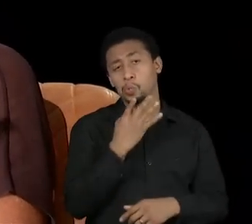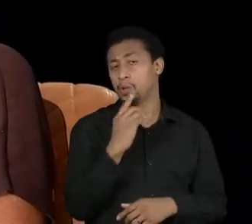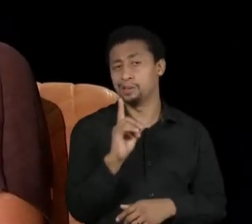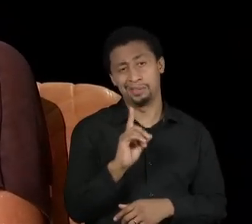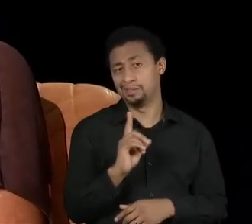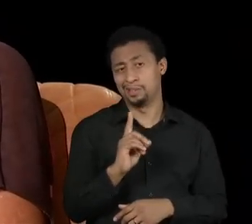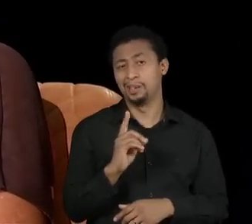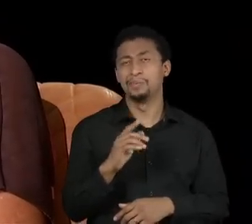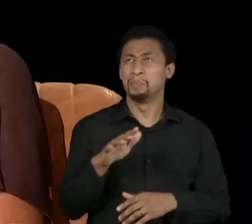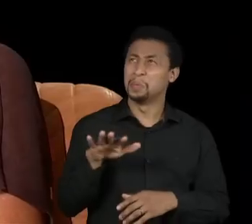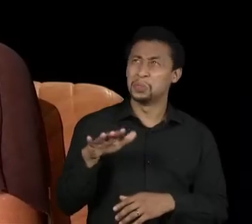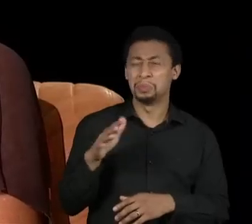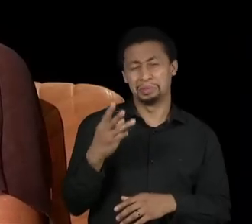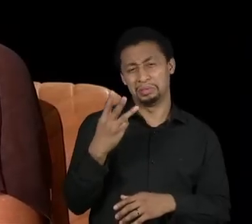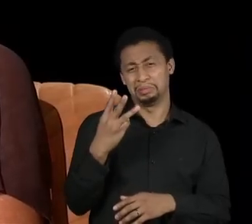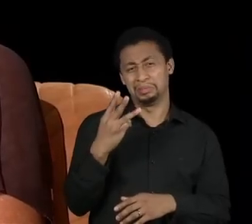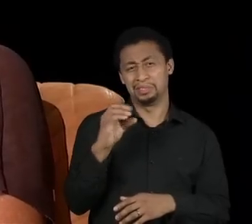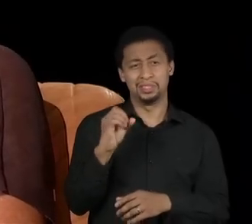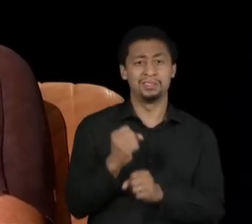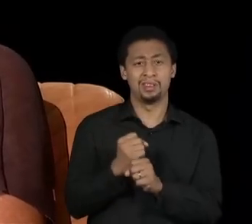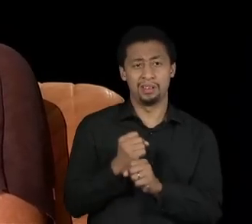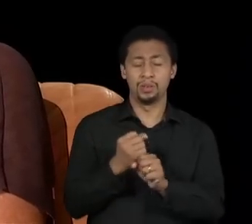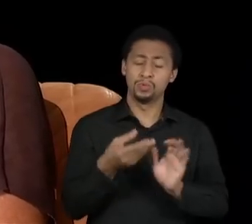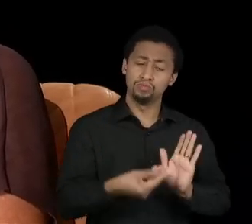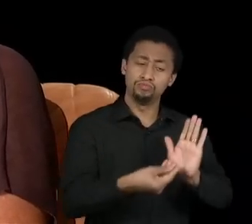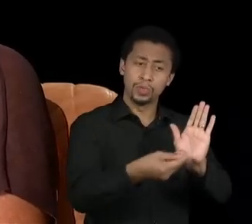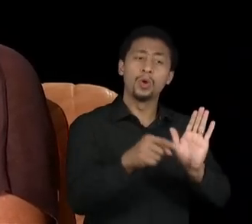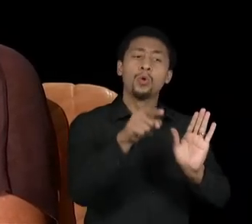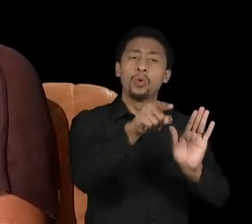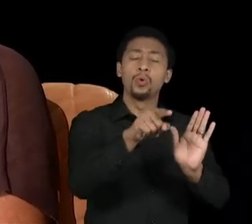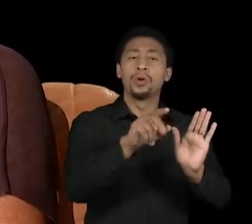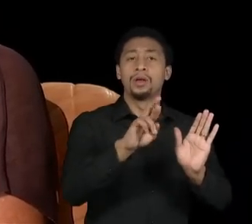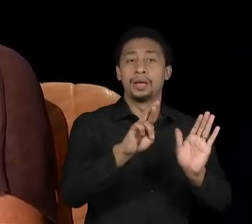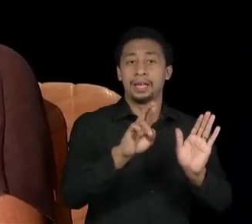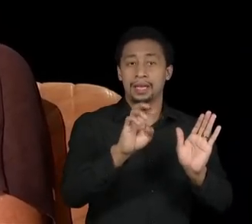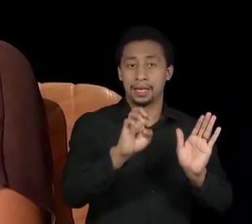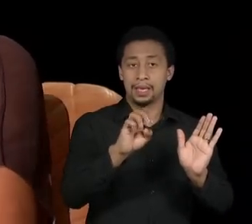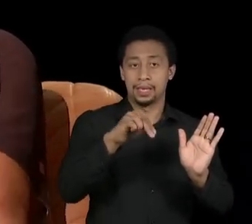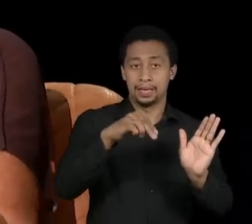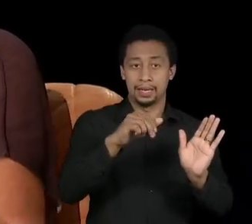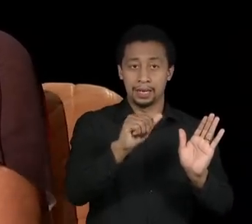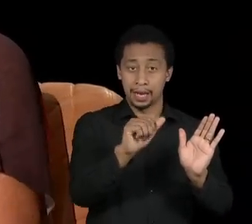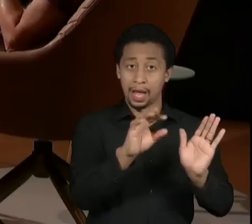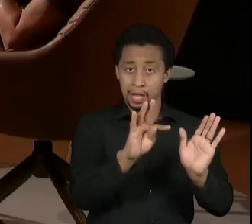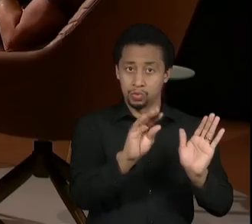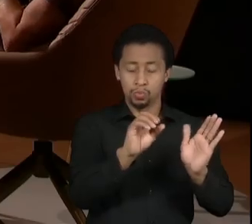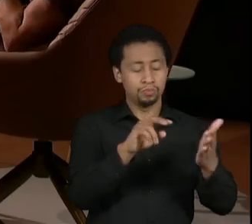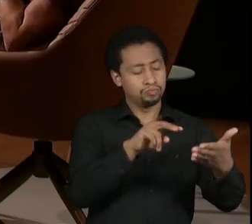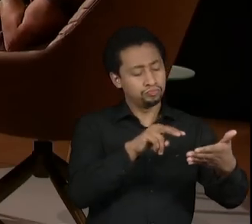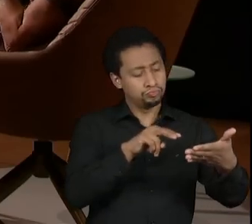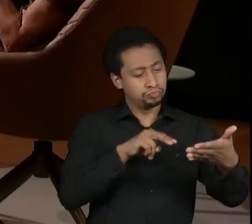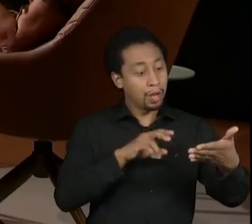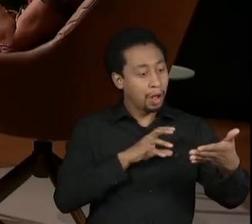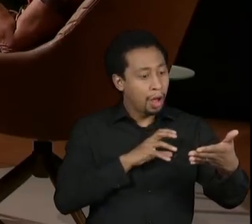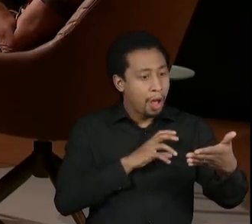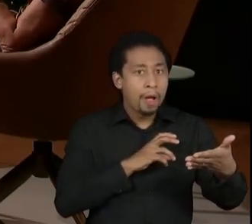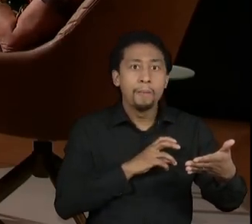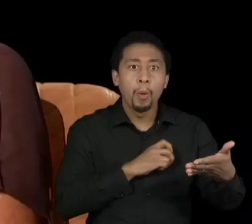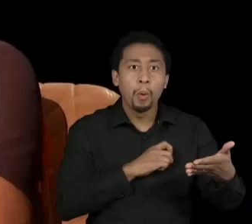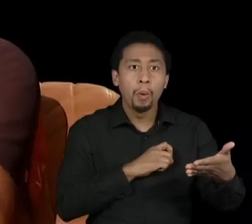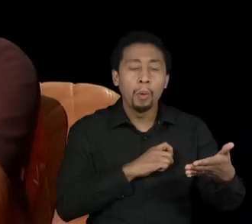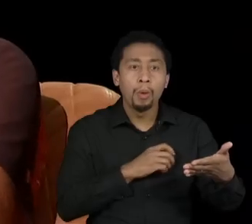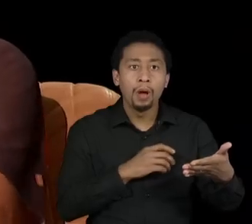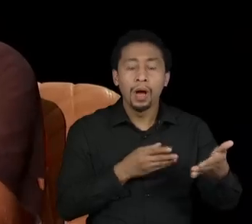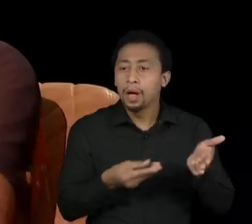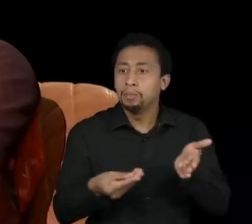anos. E deu para o Renato ler. O Renato amou, aí deu para mim, eu amei. Aí a